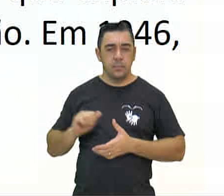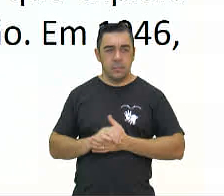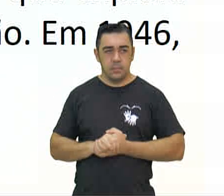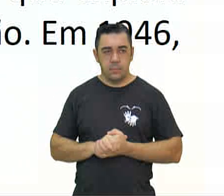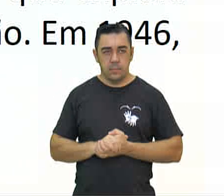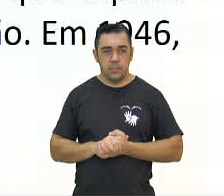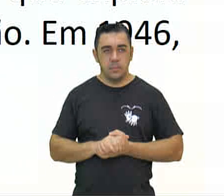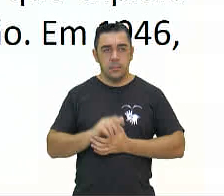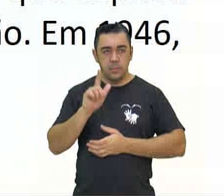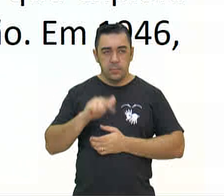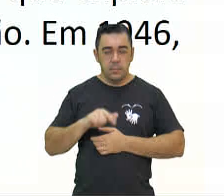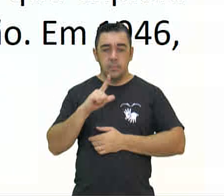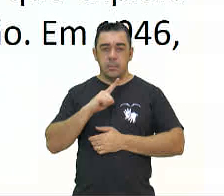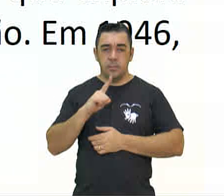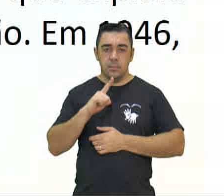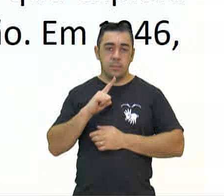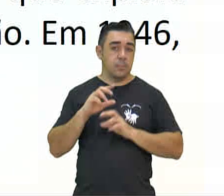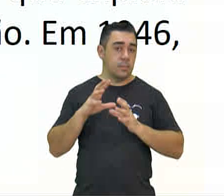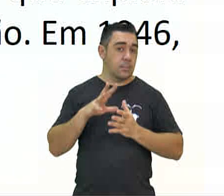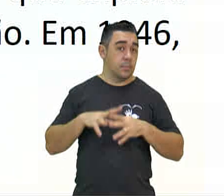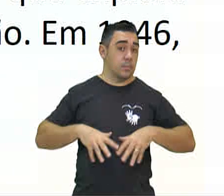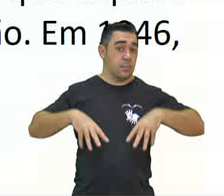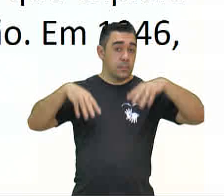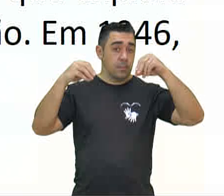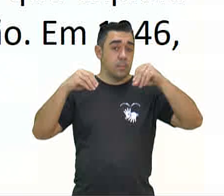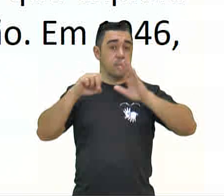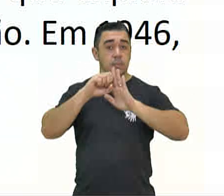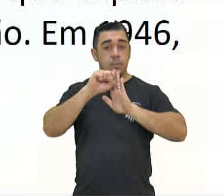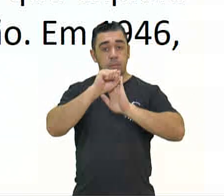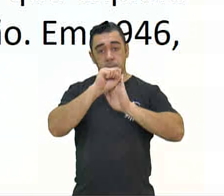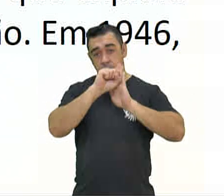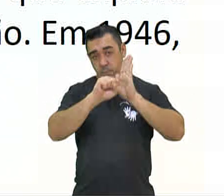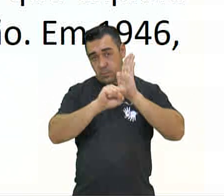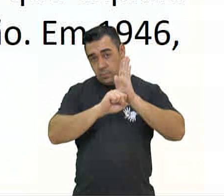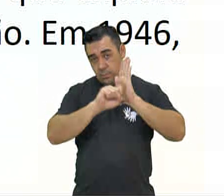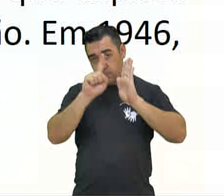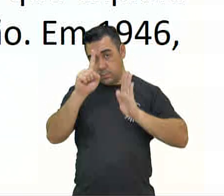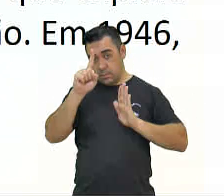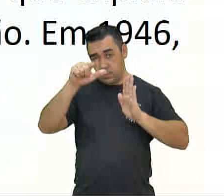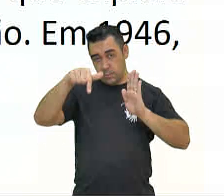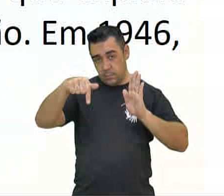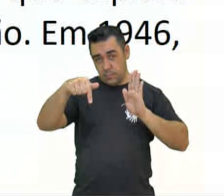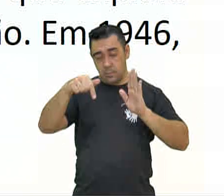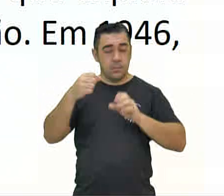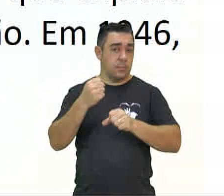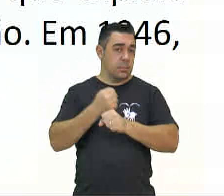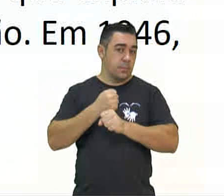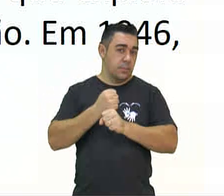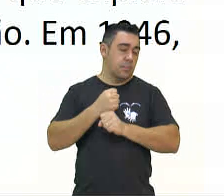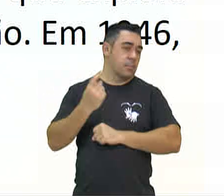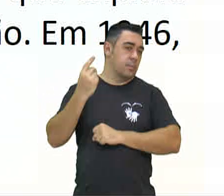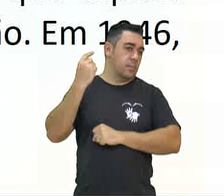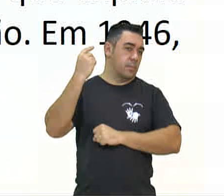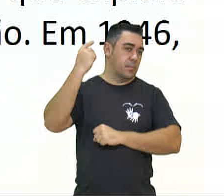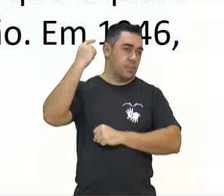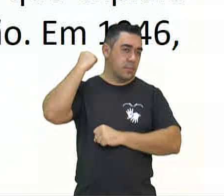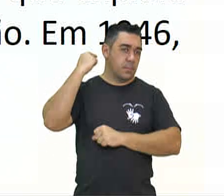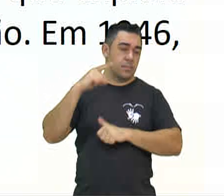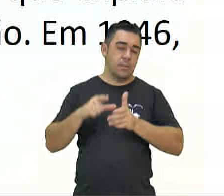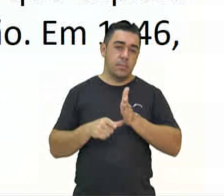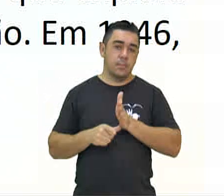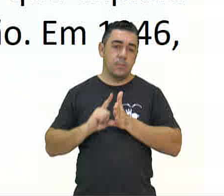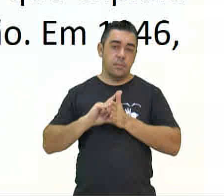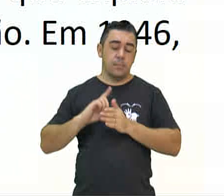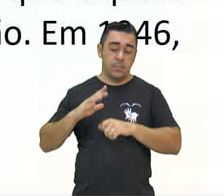O reino de Burundi existe, olha só, desde o século XVII, então é muito antigo. É antes